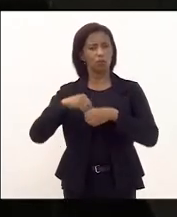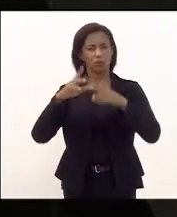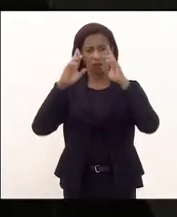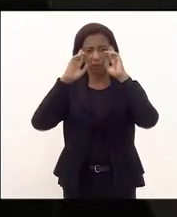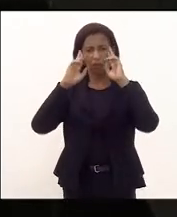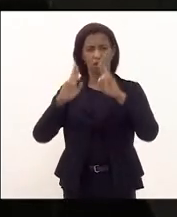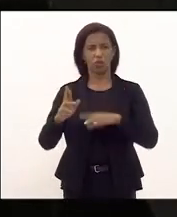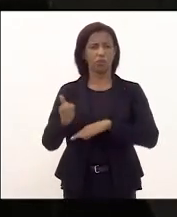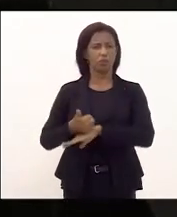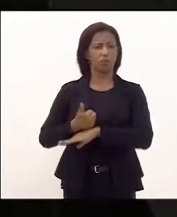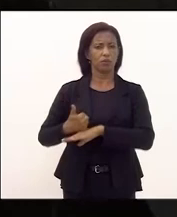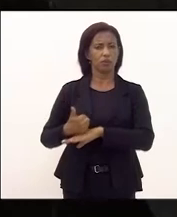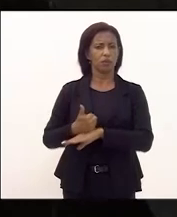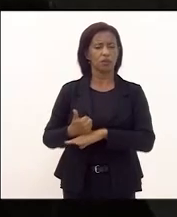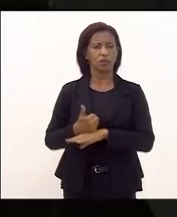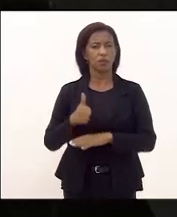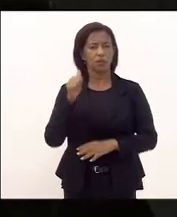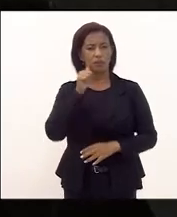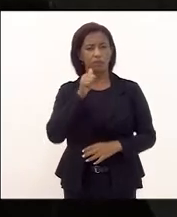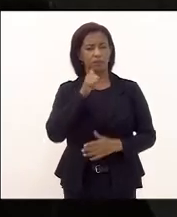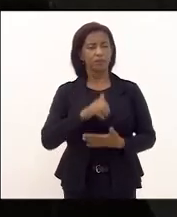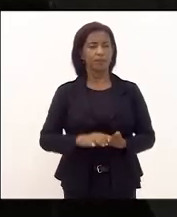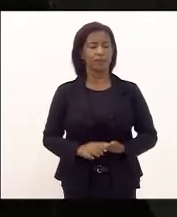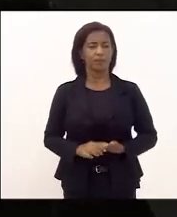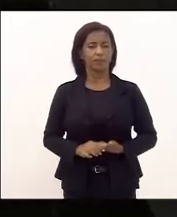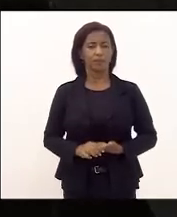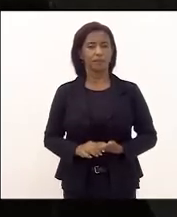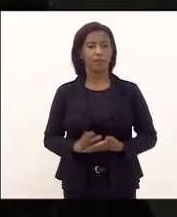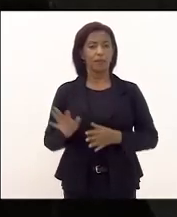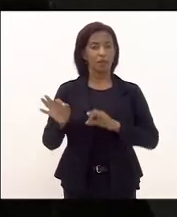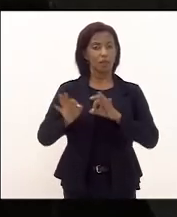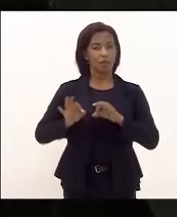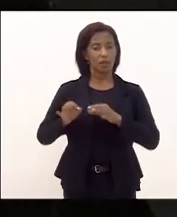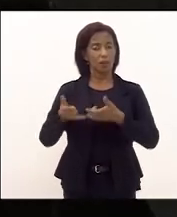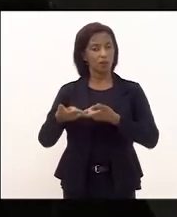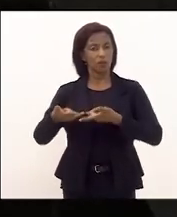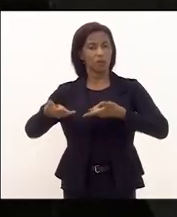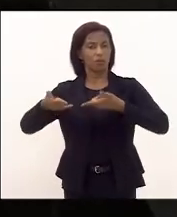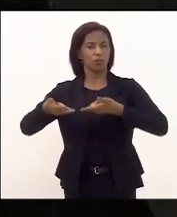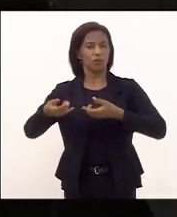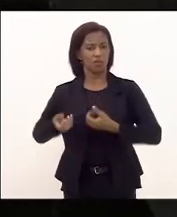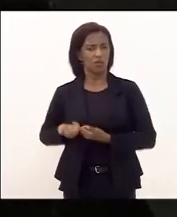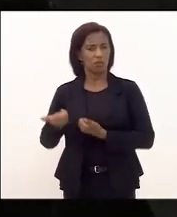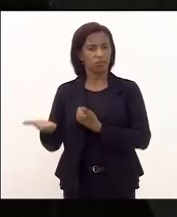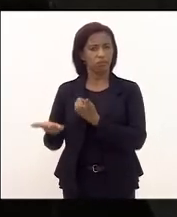respeito, com a dignidade das mulheres, que é o projeto da distribuição dos absorventes